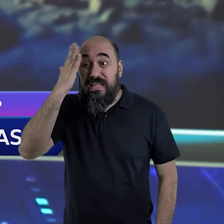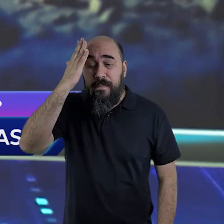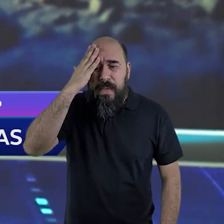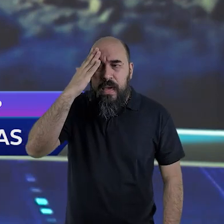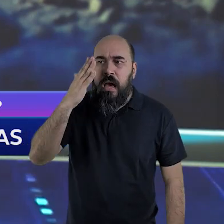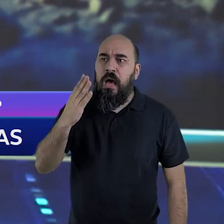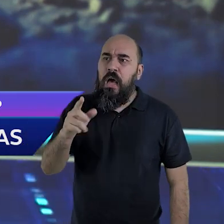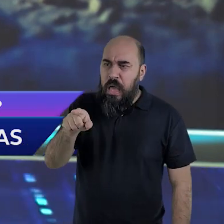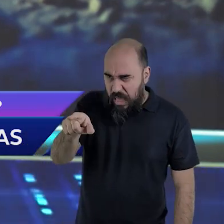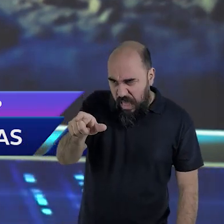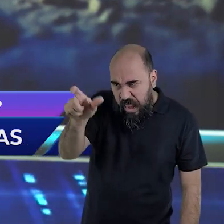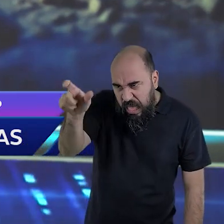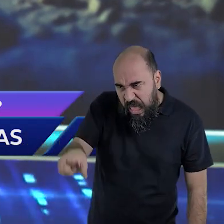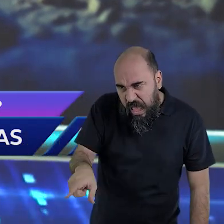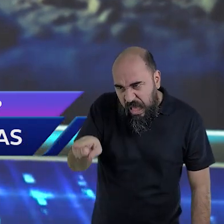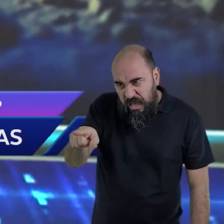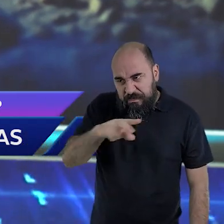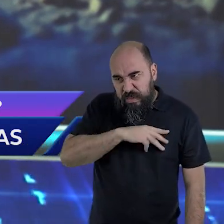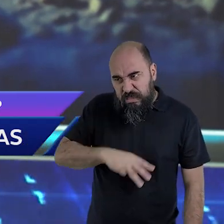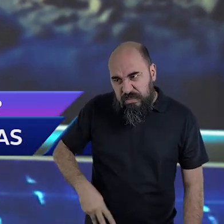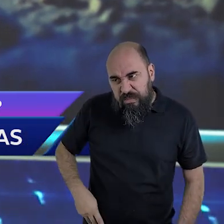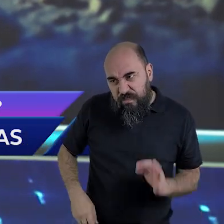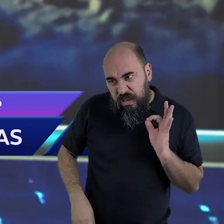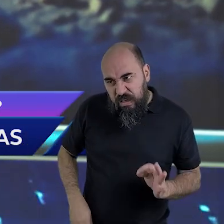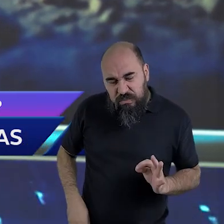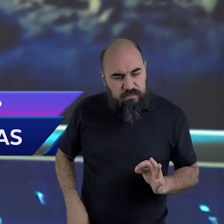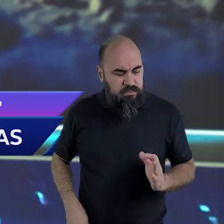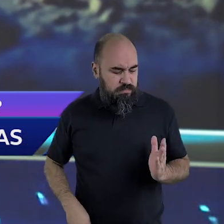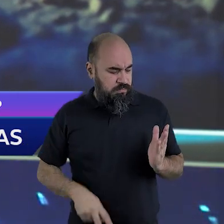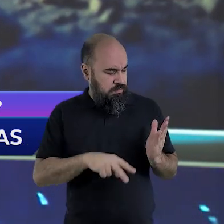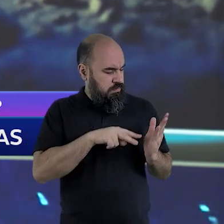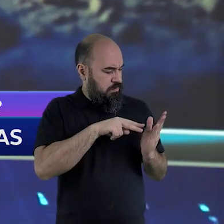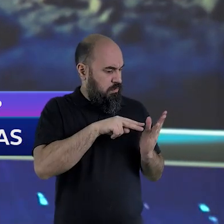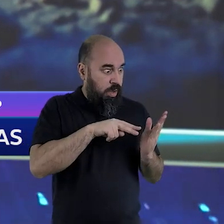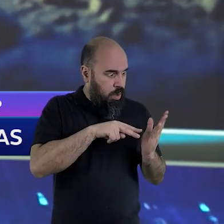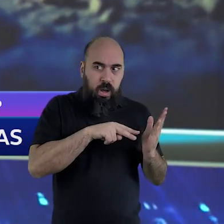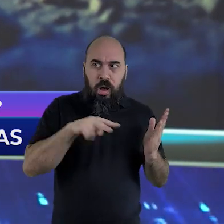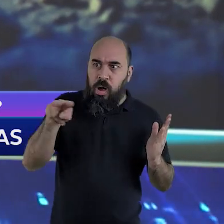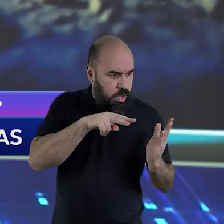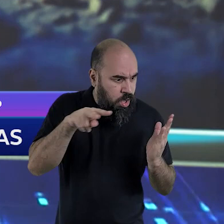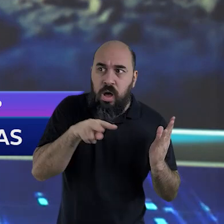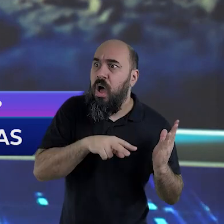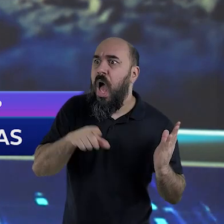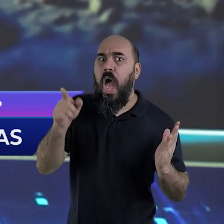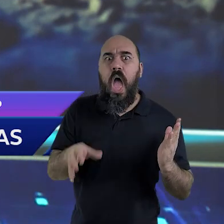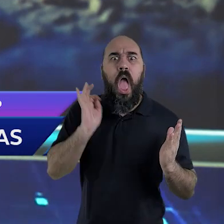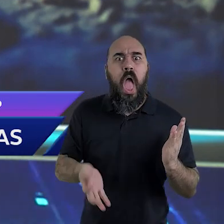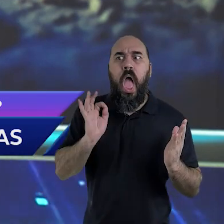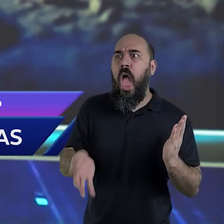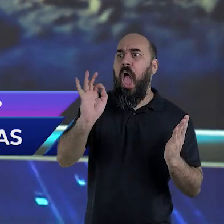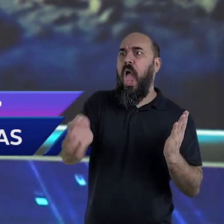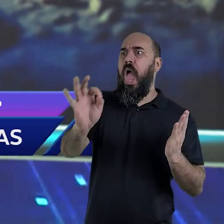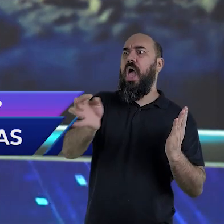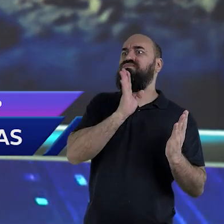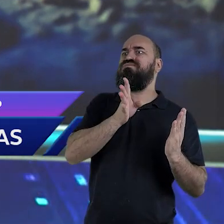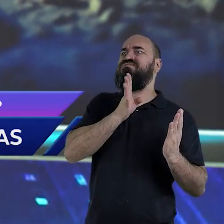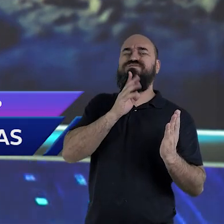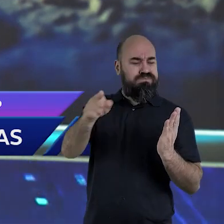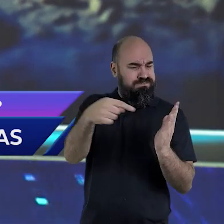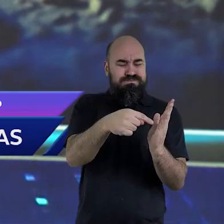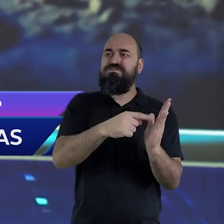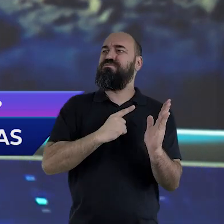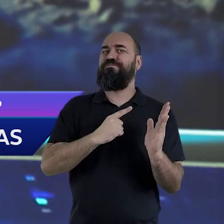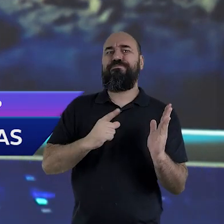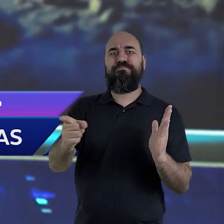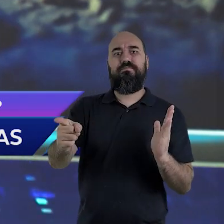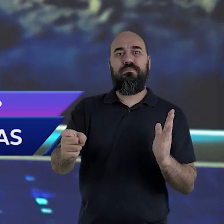que não houvesse dúvidas na mente das pessoas de que Jesus é o Deus vivo encarnado entre nós.